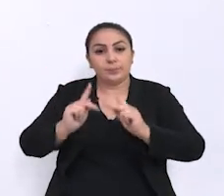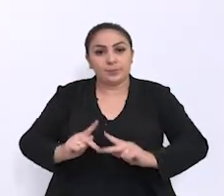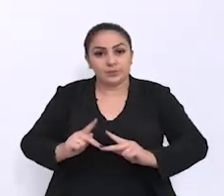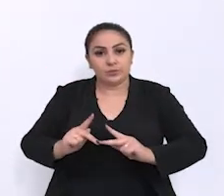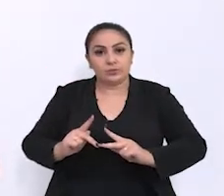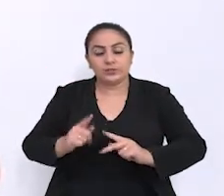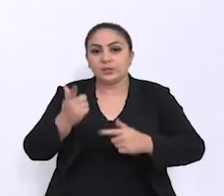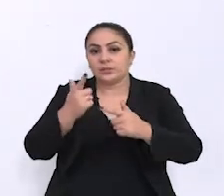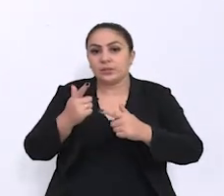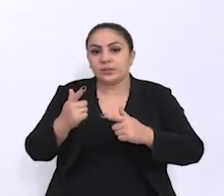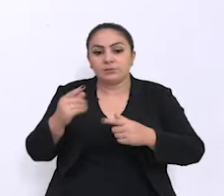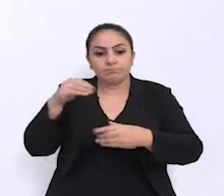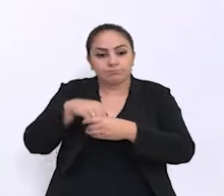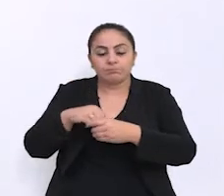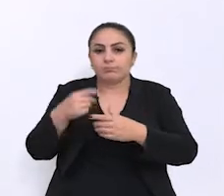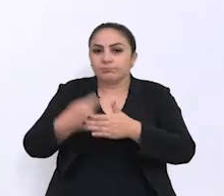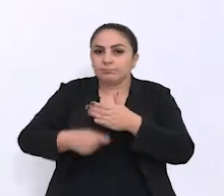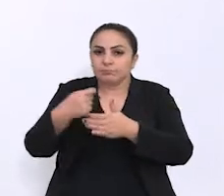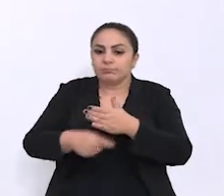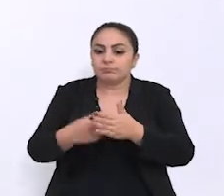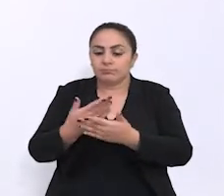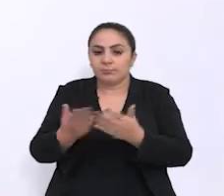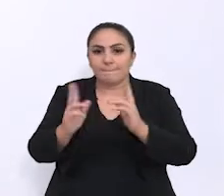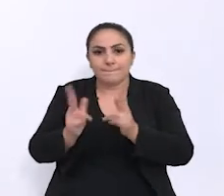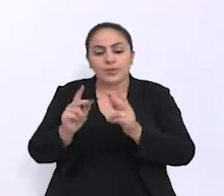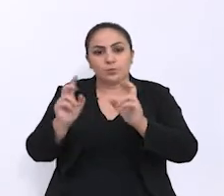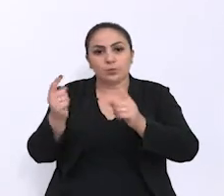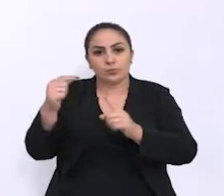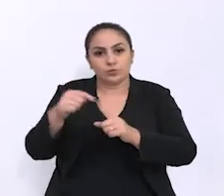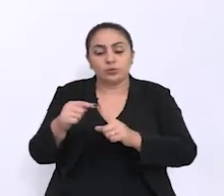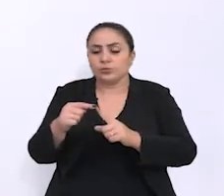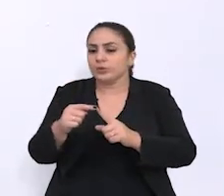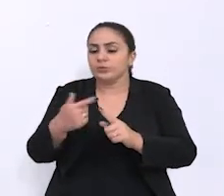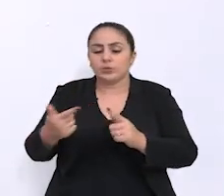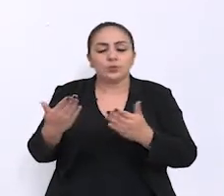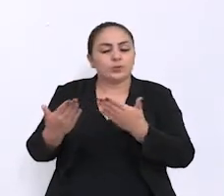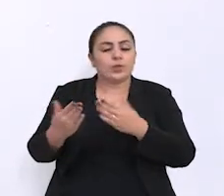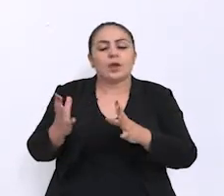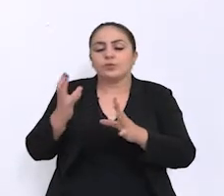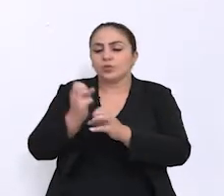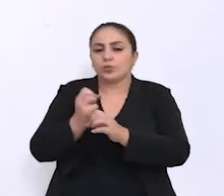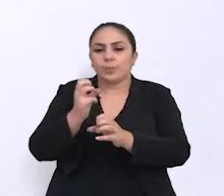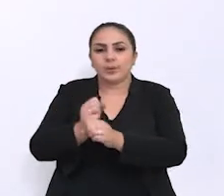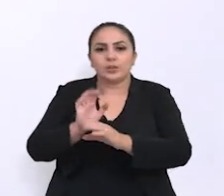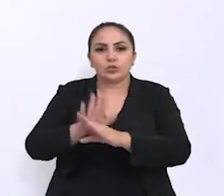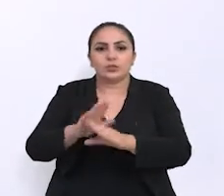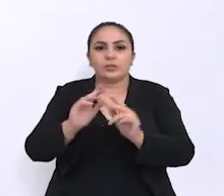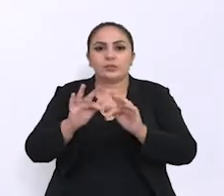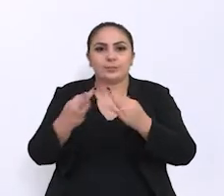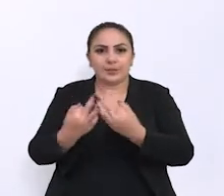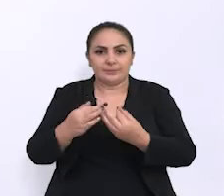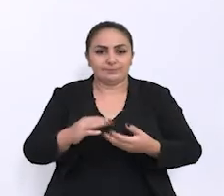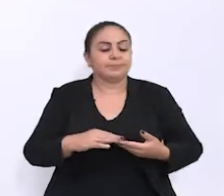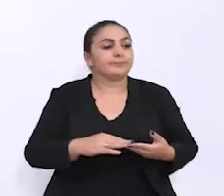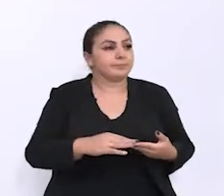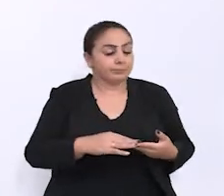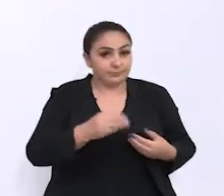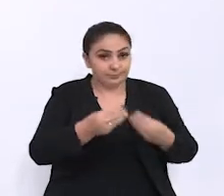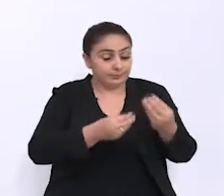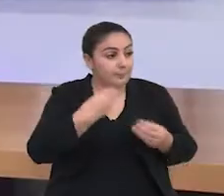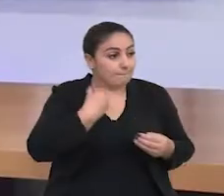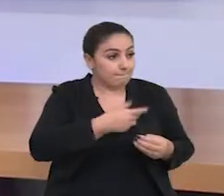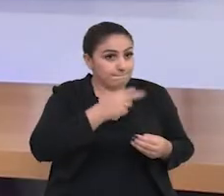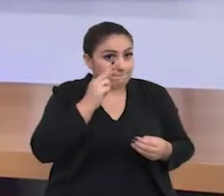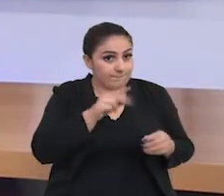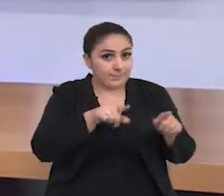todas aquelas pessoas que estão imbuídas nessa causa. E isso, sem dúvida alguma, vem somando, vem ajudando muitas famílias, né?